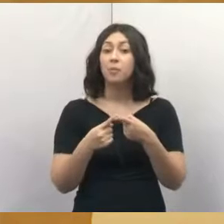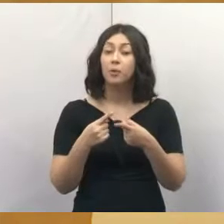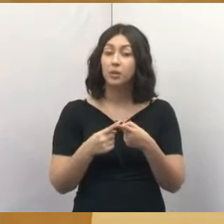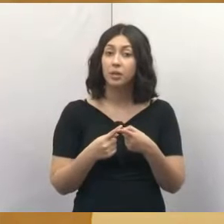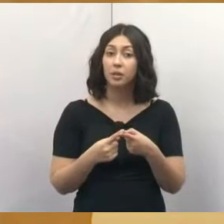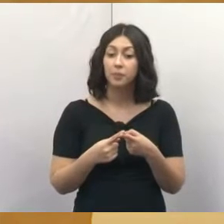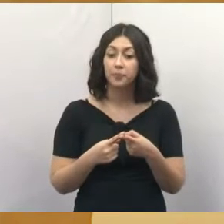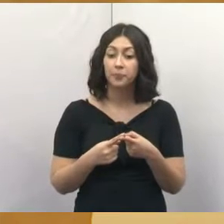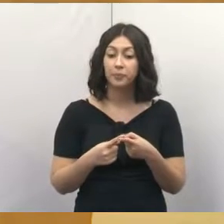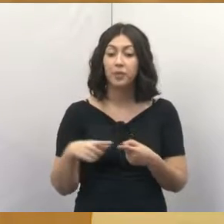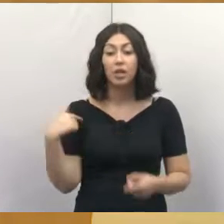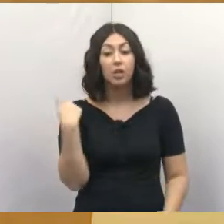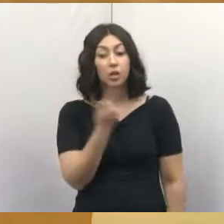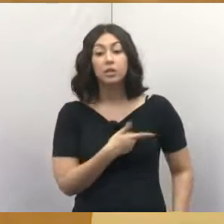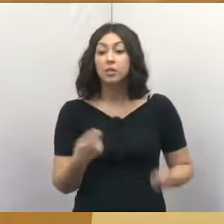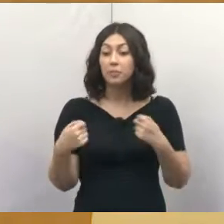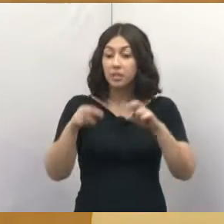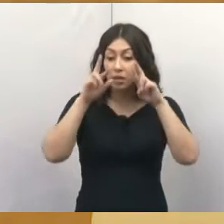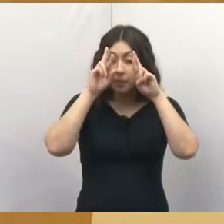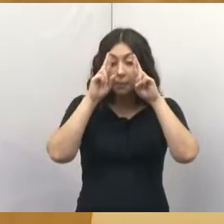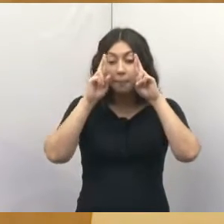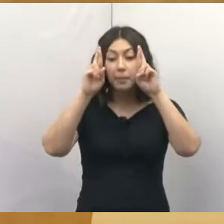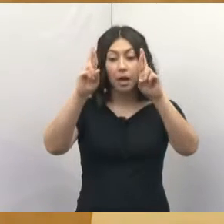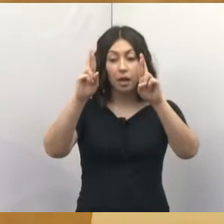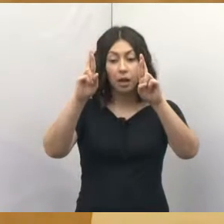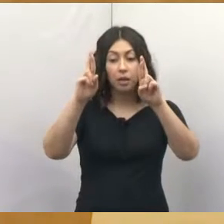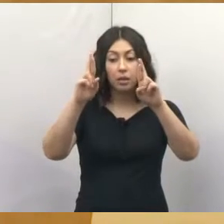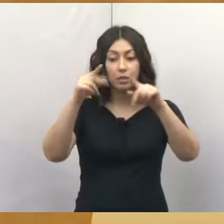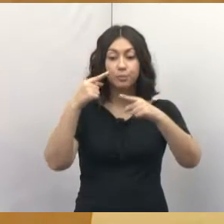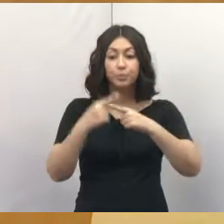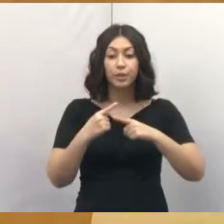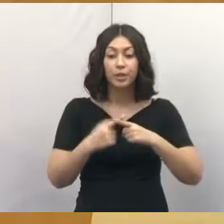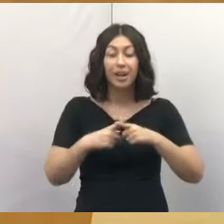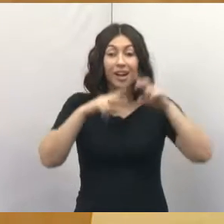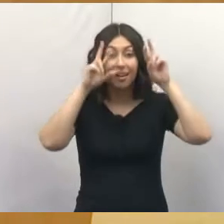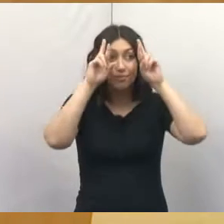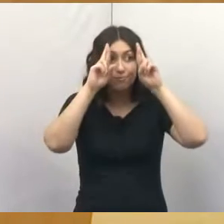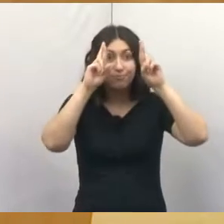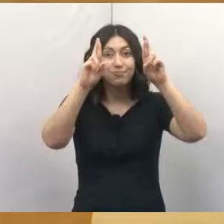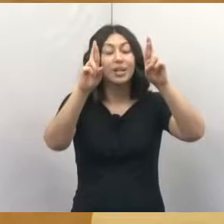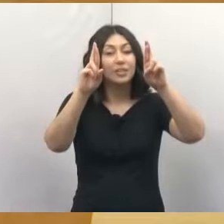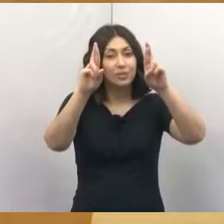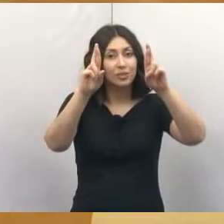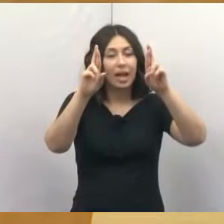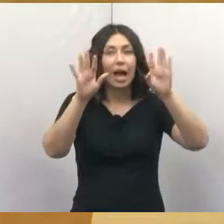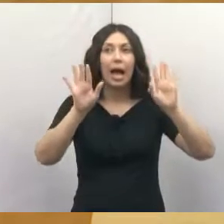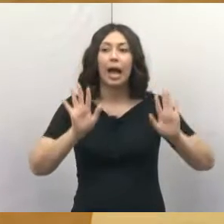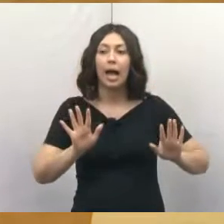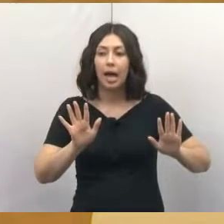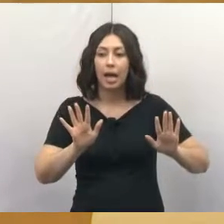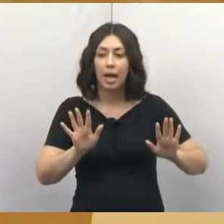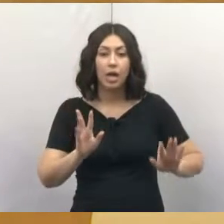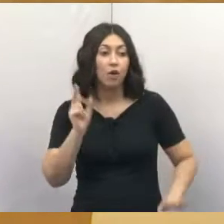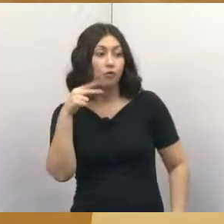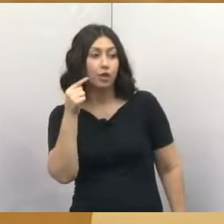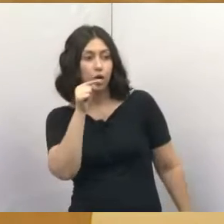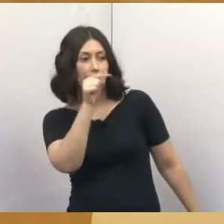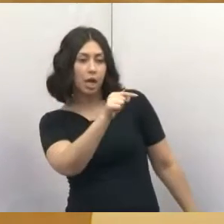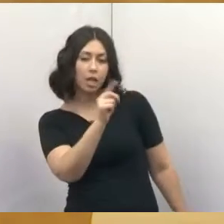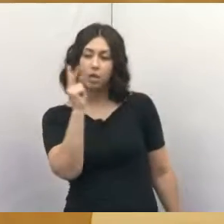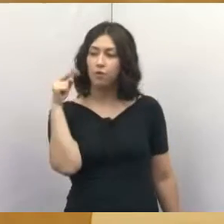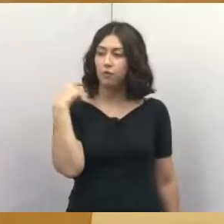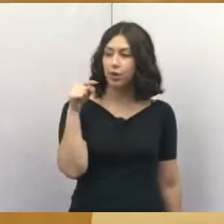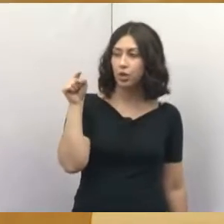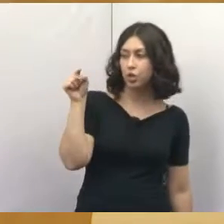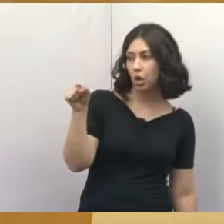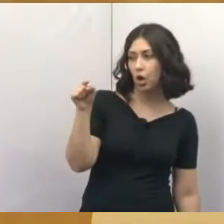verdade, nós precisamos respeitar as minorias, porque respeitar a minoria não é respeitar o vereador Paulinho, o